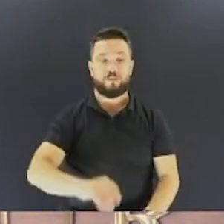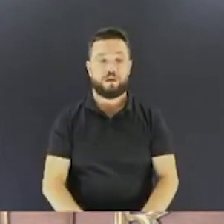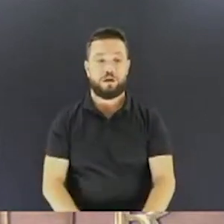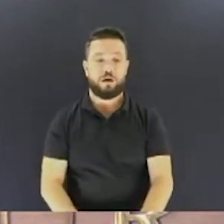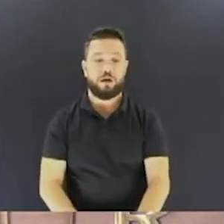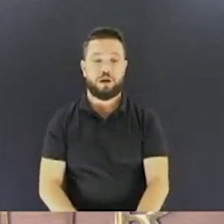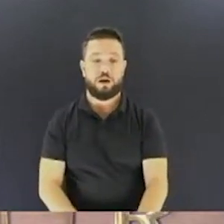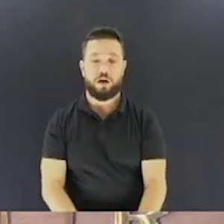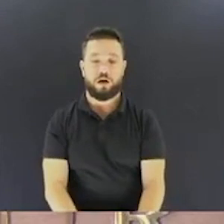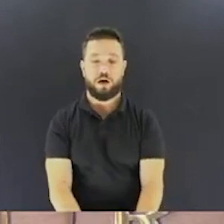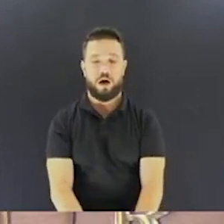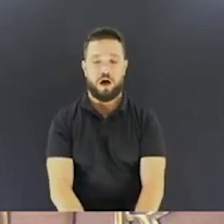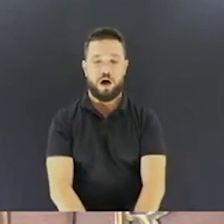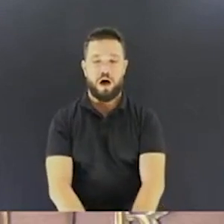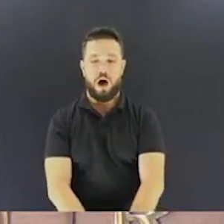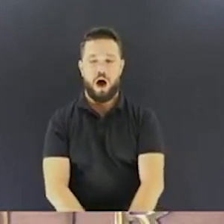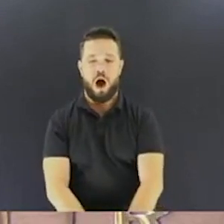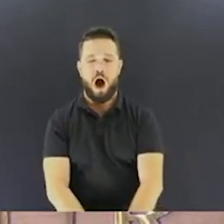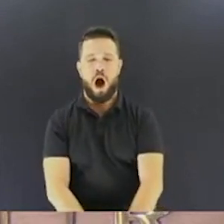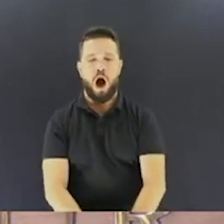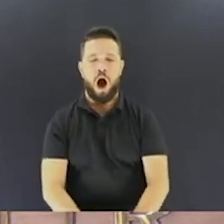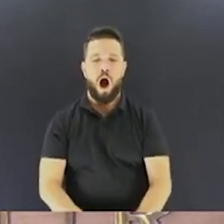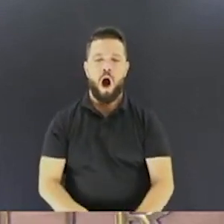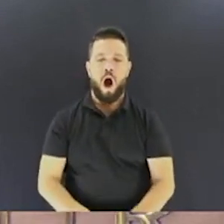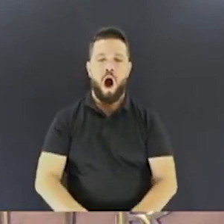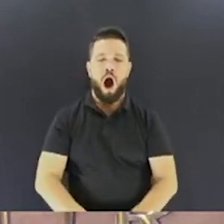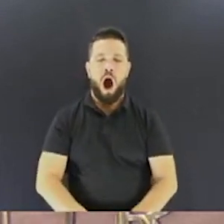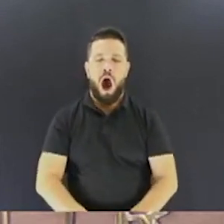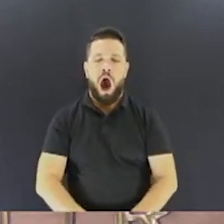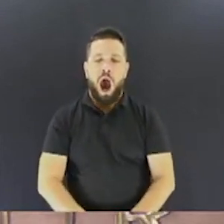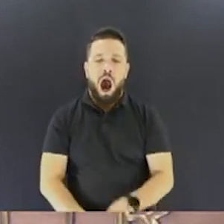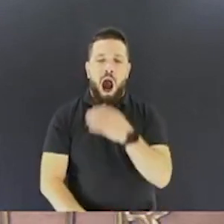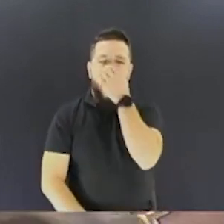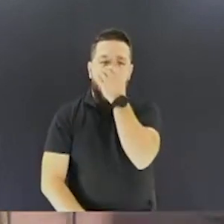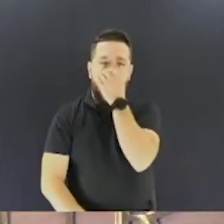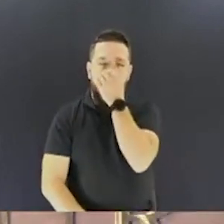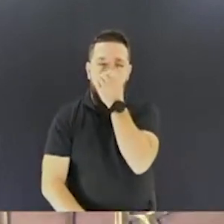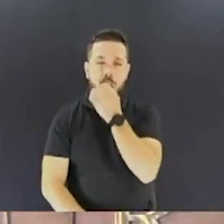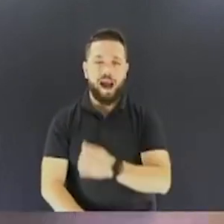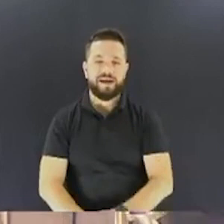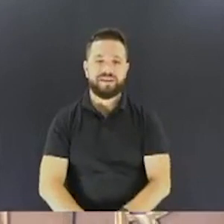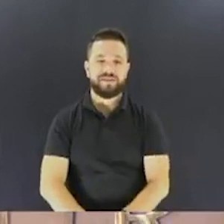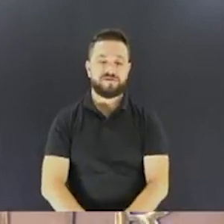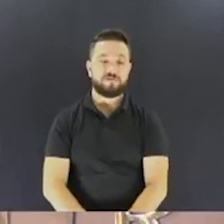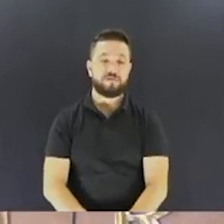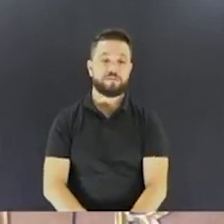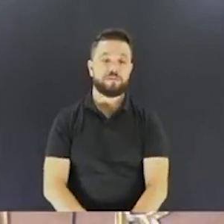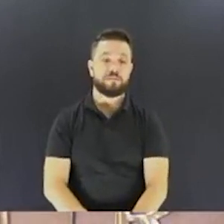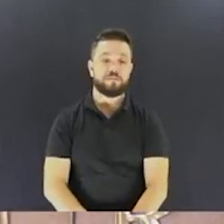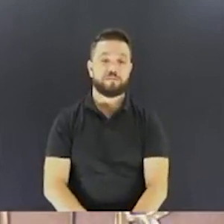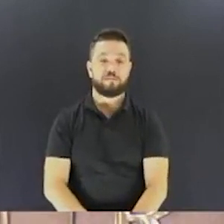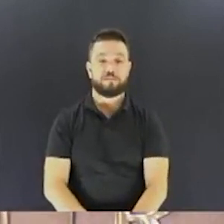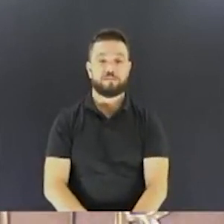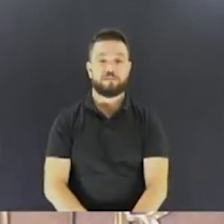do plenário se o projeto pode ser analisado nesta sessão. Vereadores que forem favoráveis,